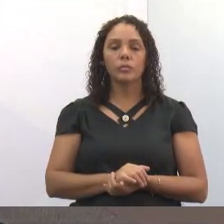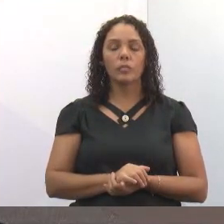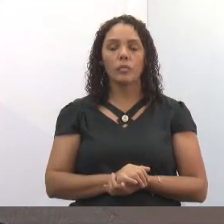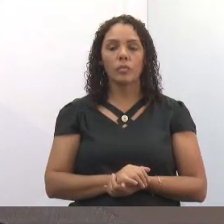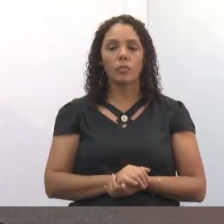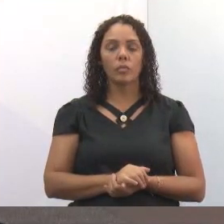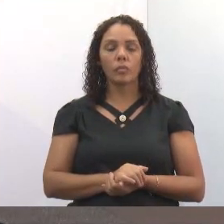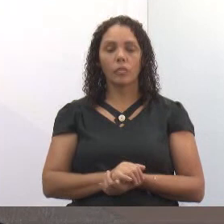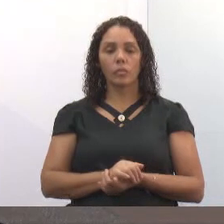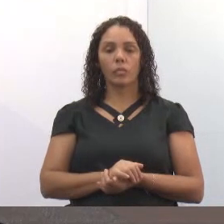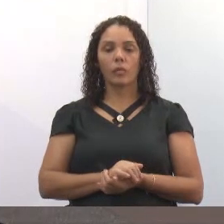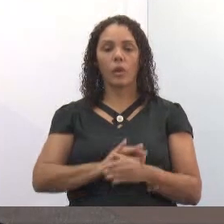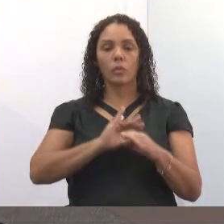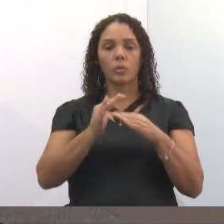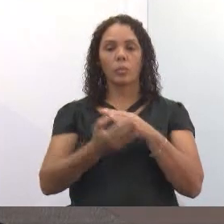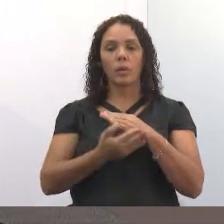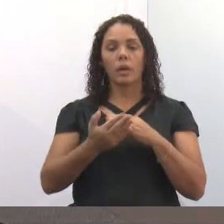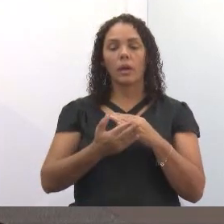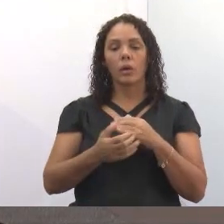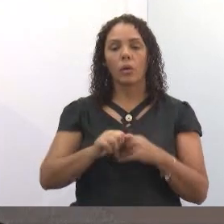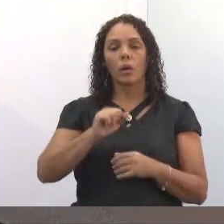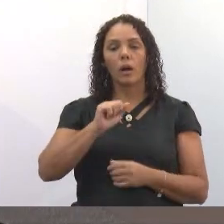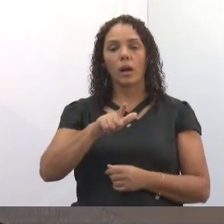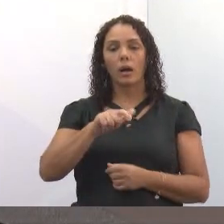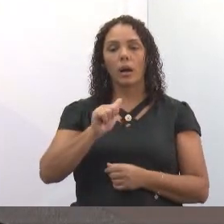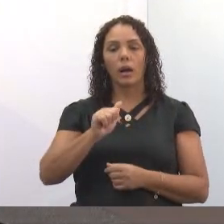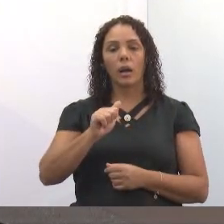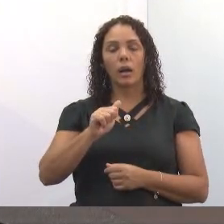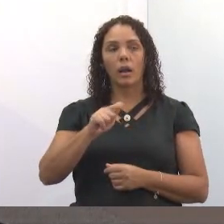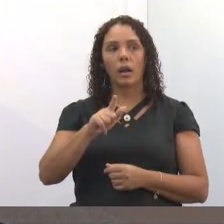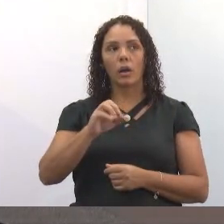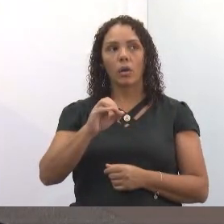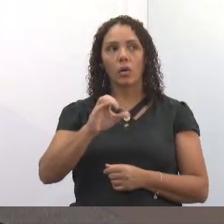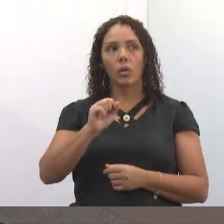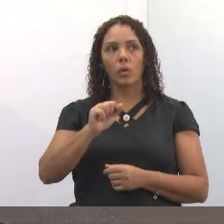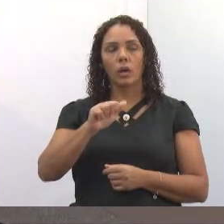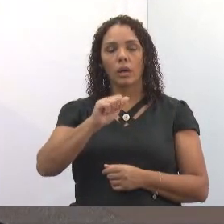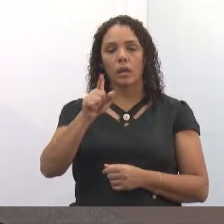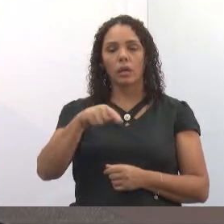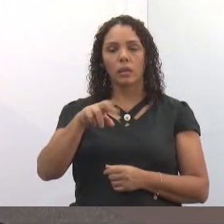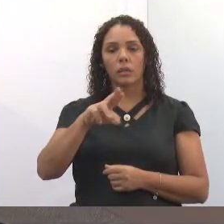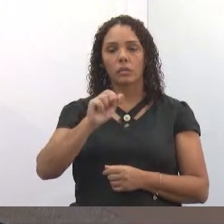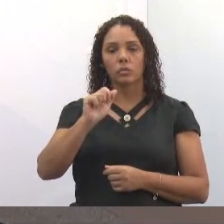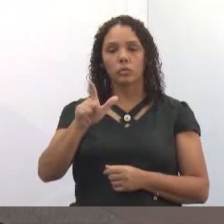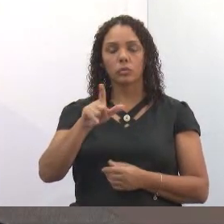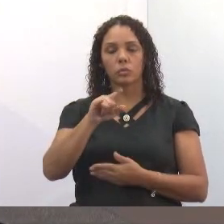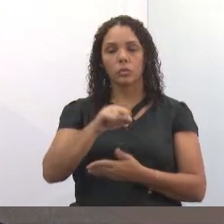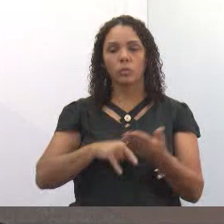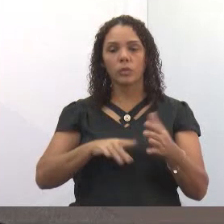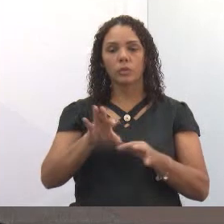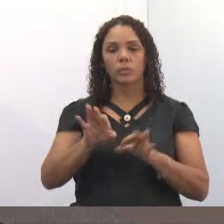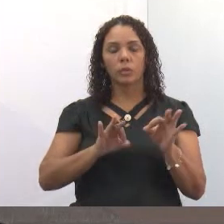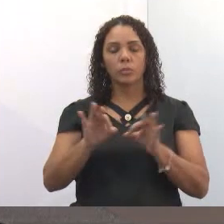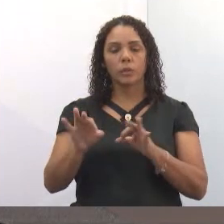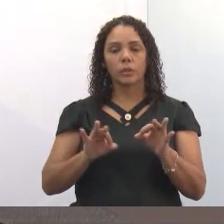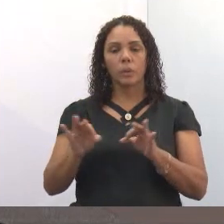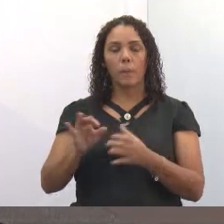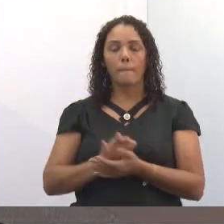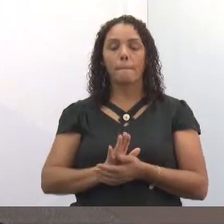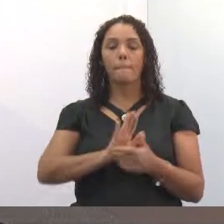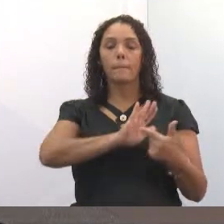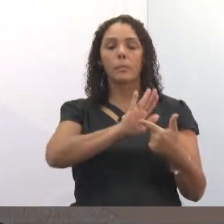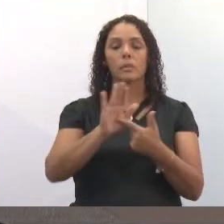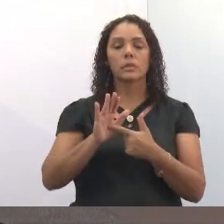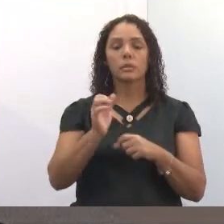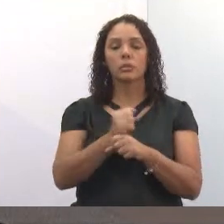núcleo Lagoa Azul 2. Previamente, há que se ressaltar que, desde